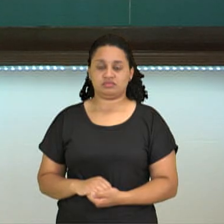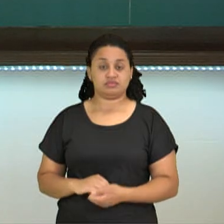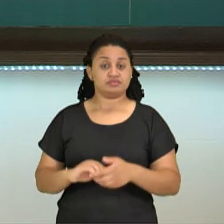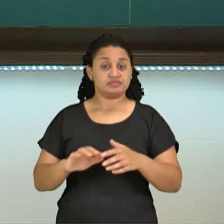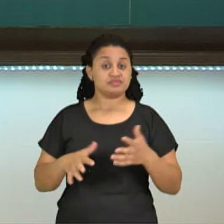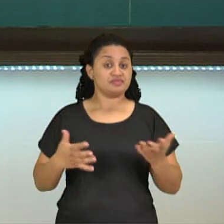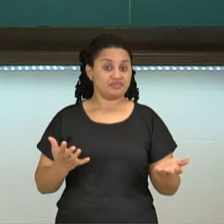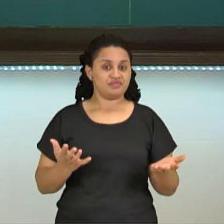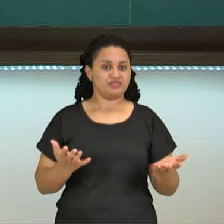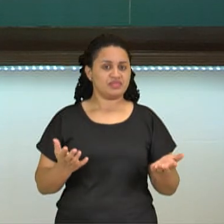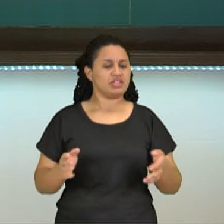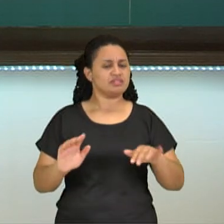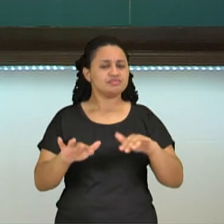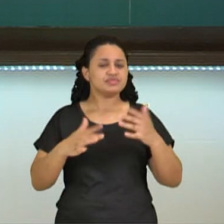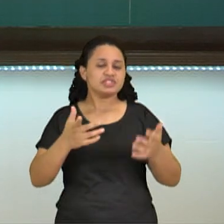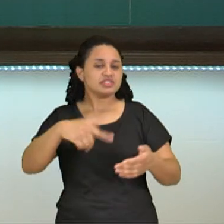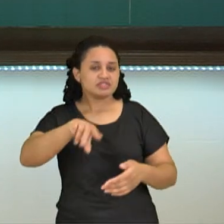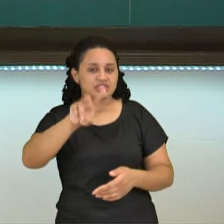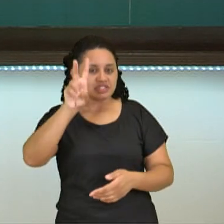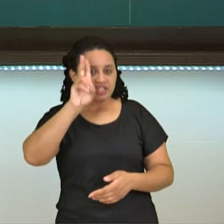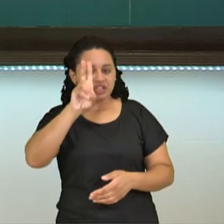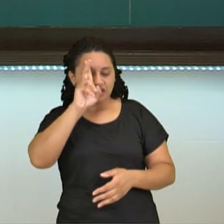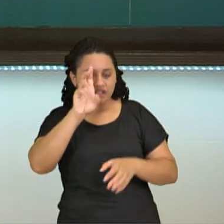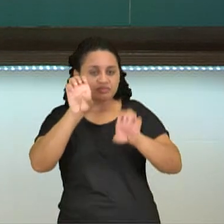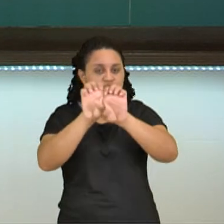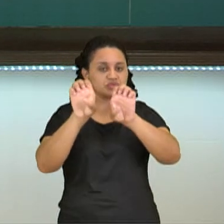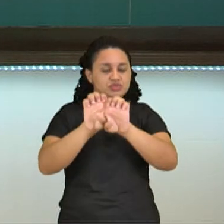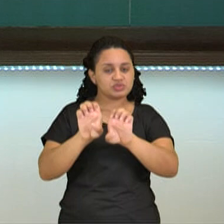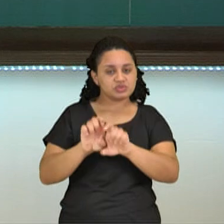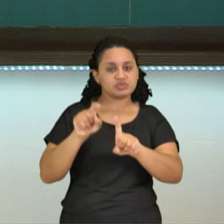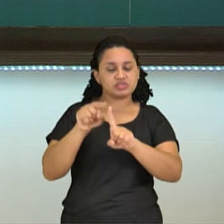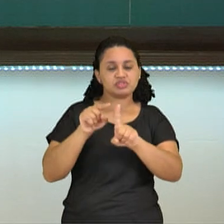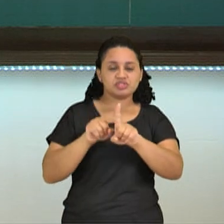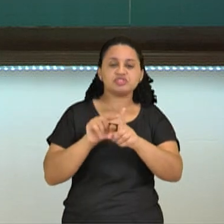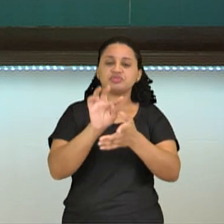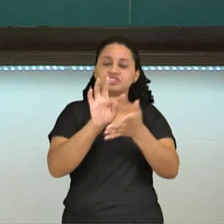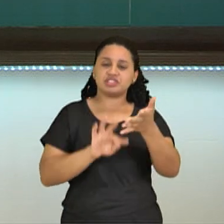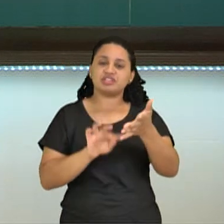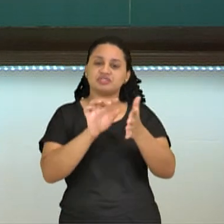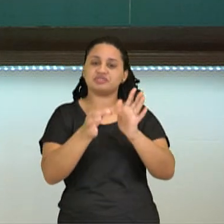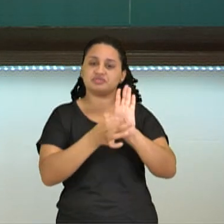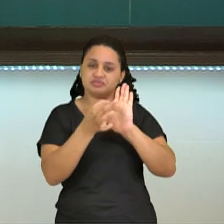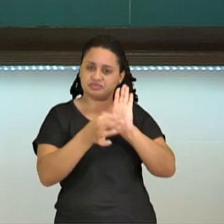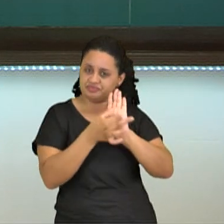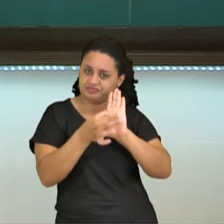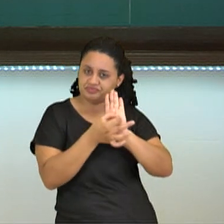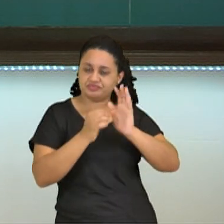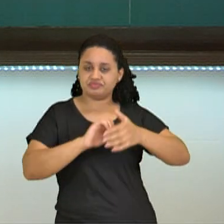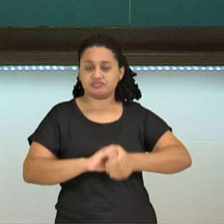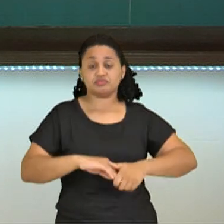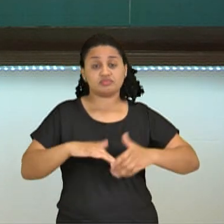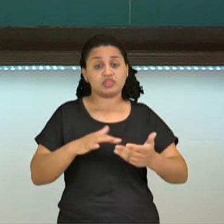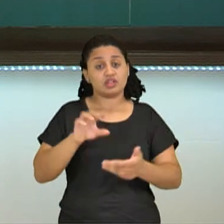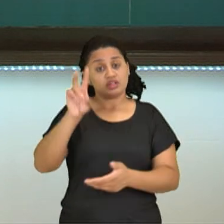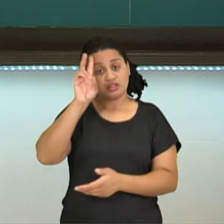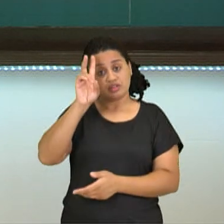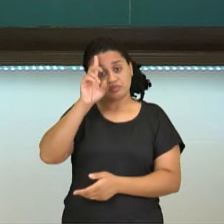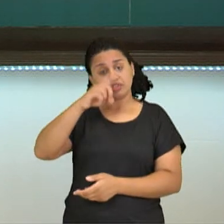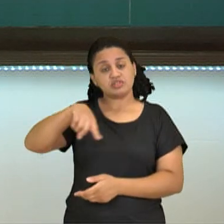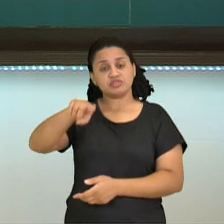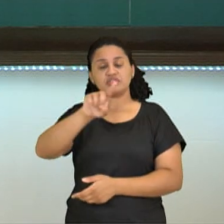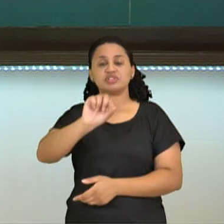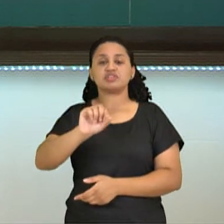E aí, pessoal, sabe que vocês lembram da estrutura de um texto dissertativo argumentativo? Então, só lembrando a vocês, né?